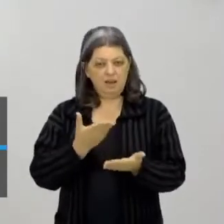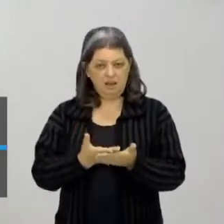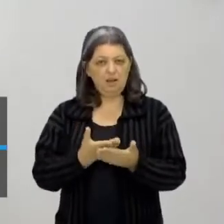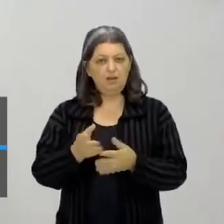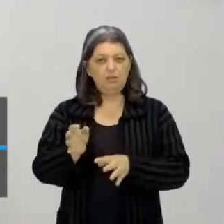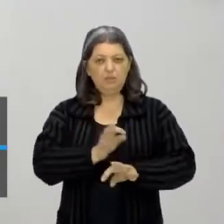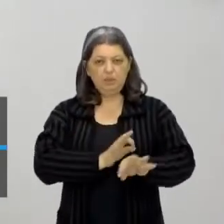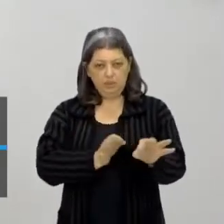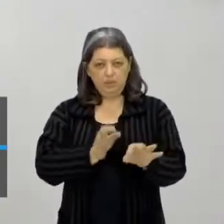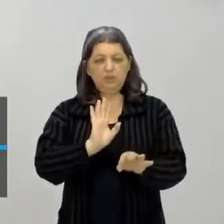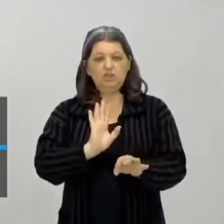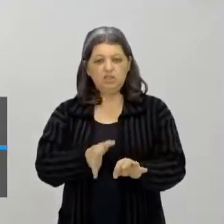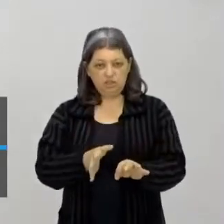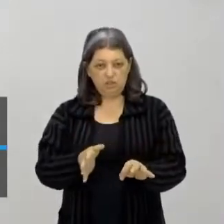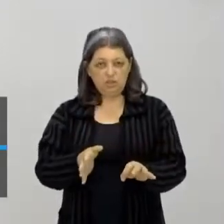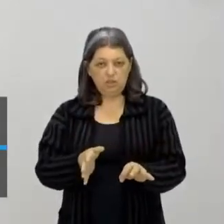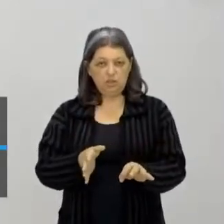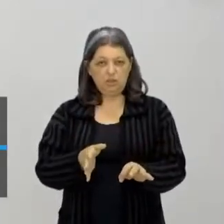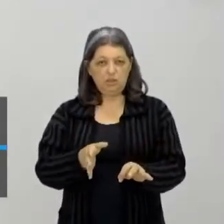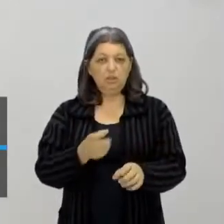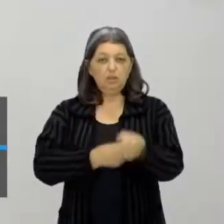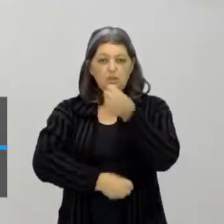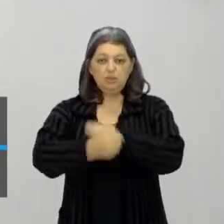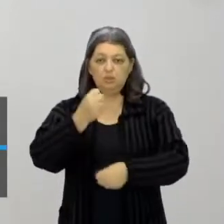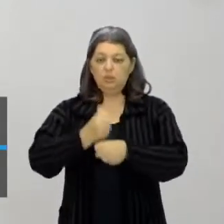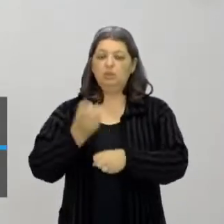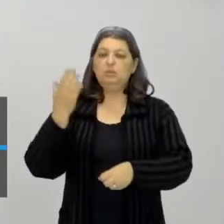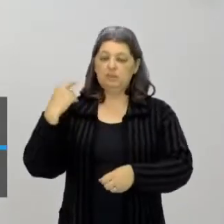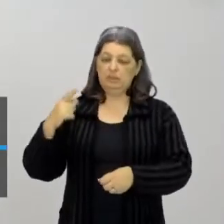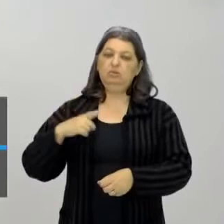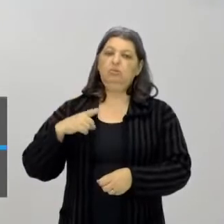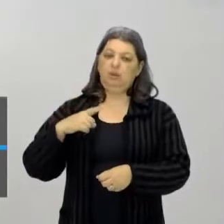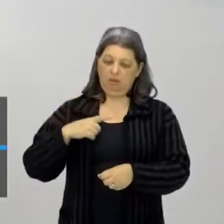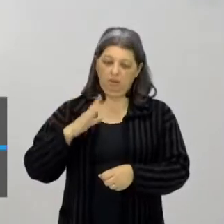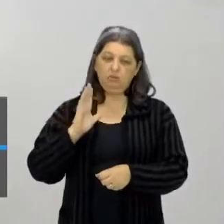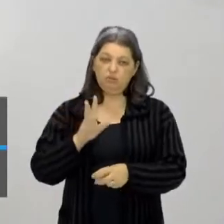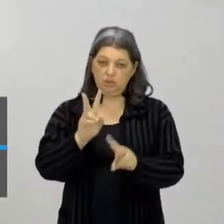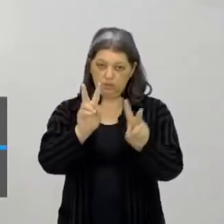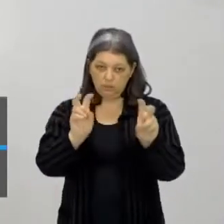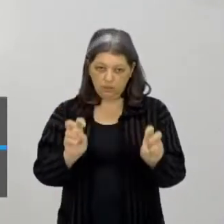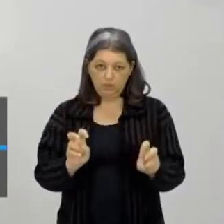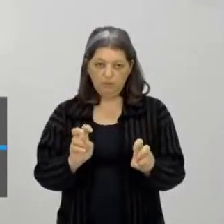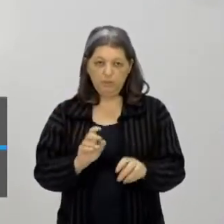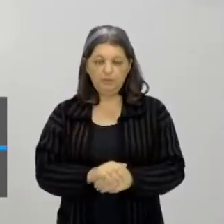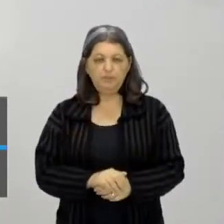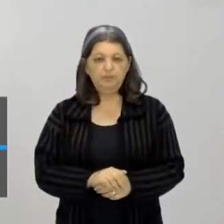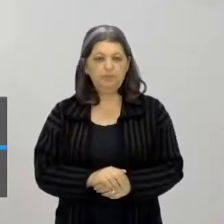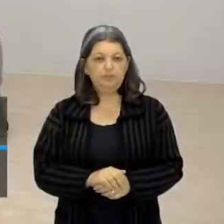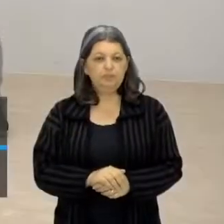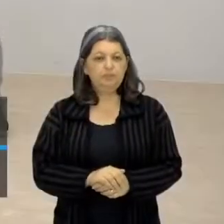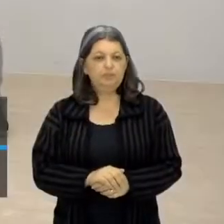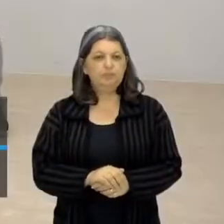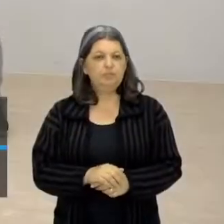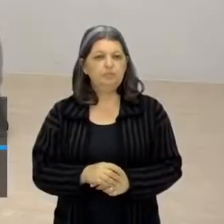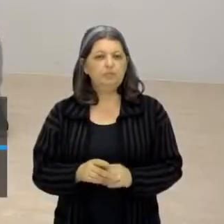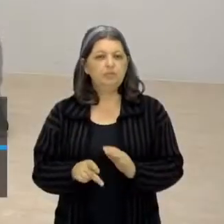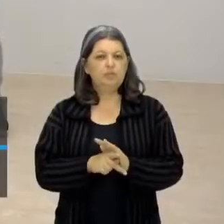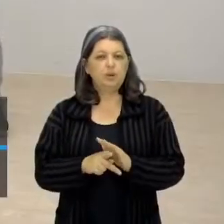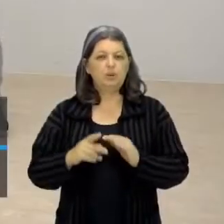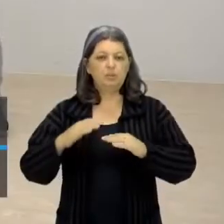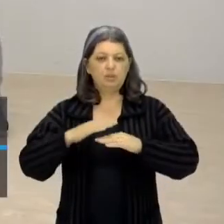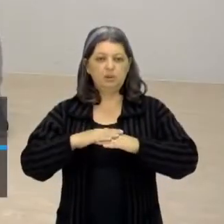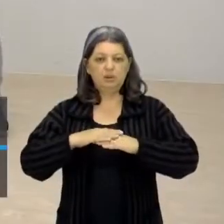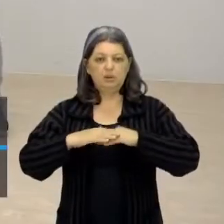preparadas aí, o Edjoel tem inclusive aulas do ano passado, sim, né, que tem nessa habilidade de trabalhar. Edjoel deu uma aula, acho que é a Terra em Camadas, né, Edjoel?